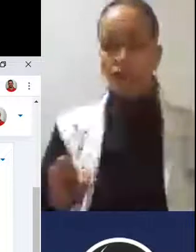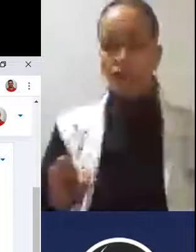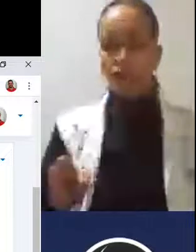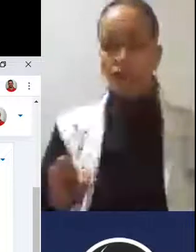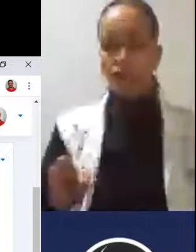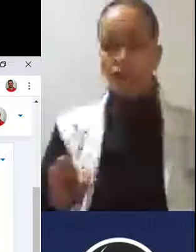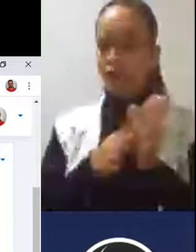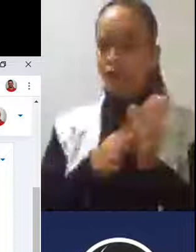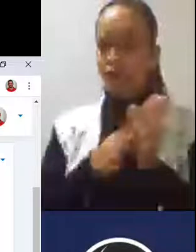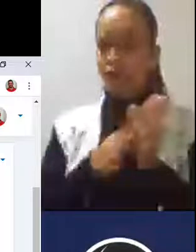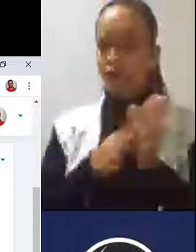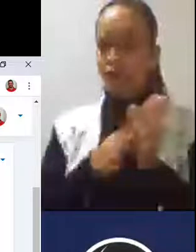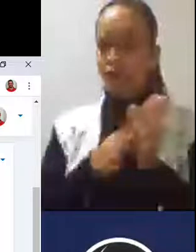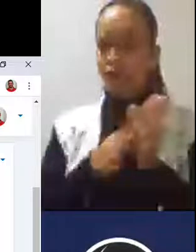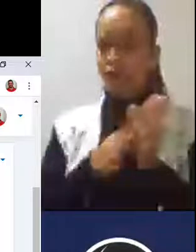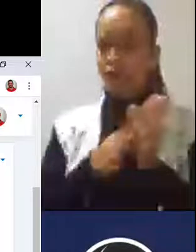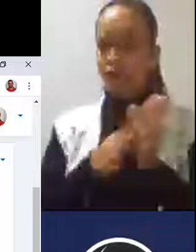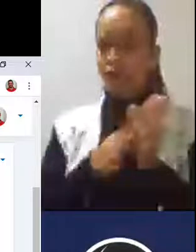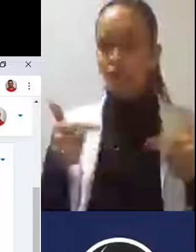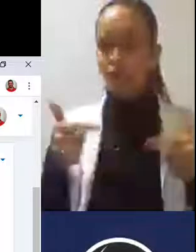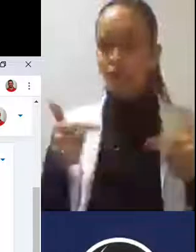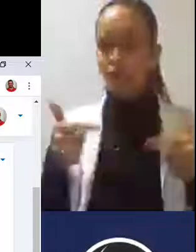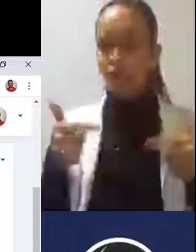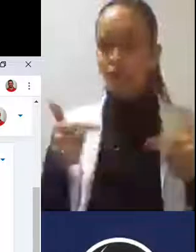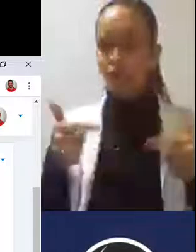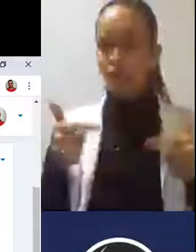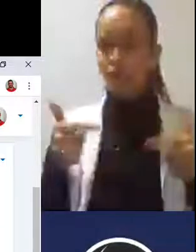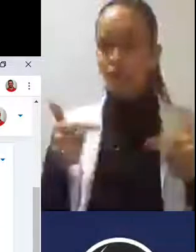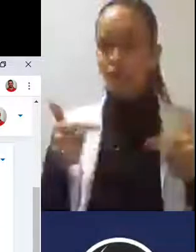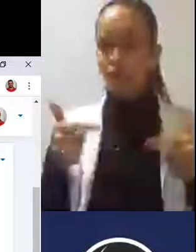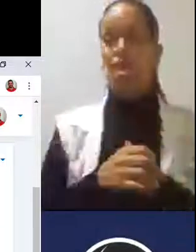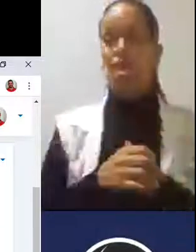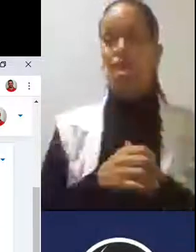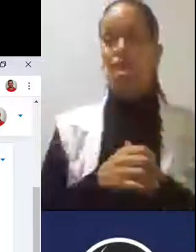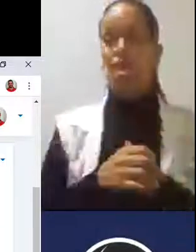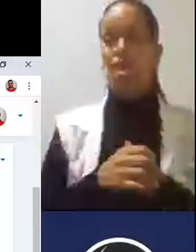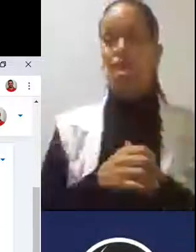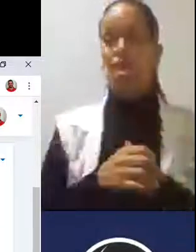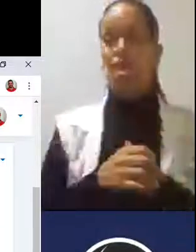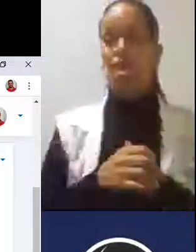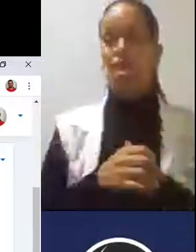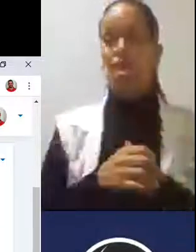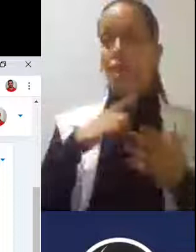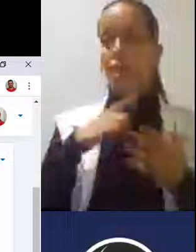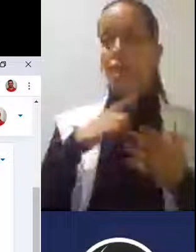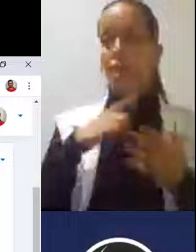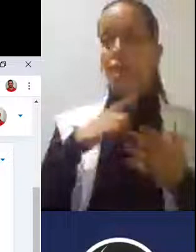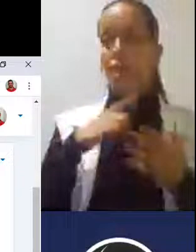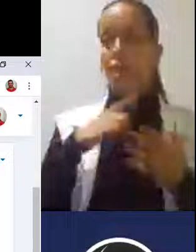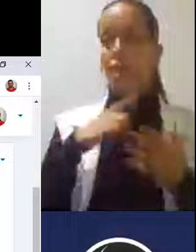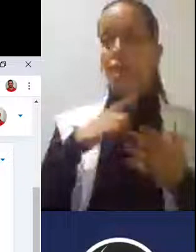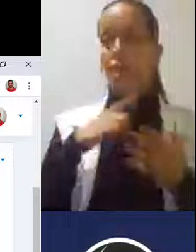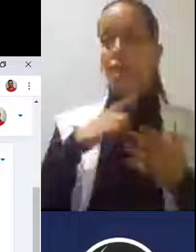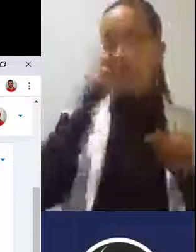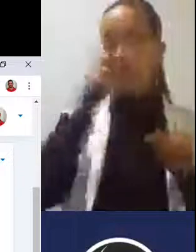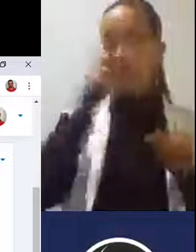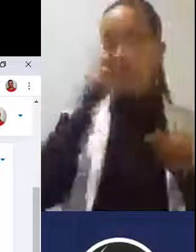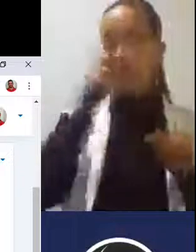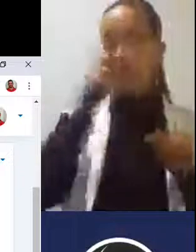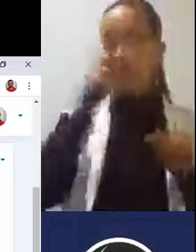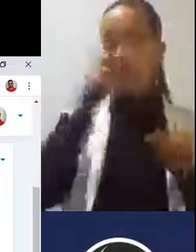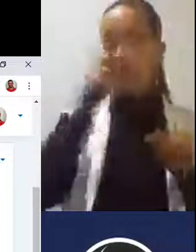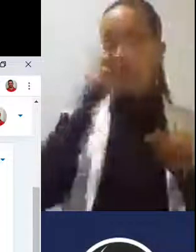à corrente desse. No circuito em série, a corrente elétrica ela não se divide. Ela é igual em todo o caminho, porque só tem um